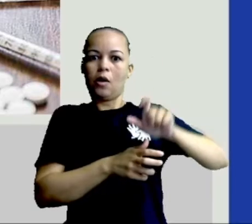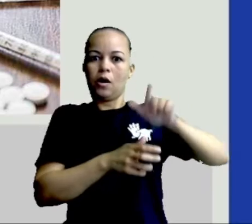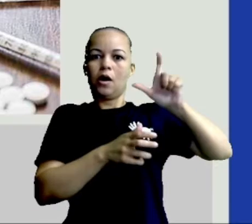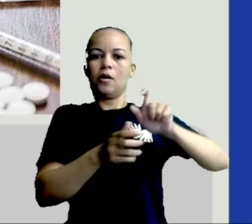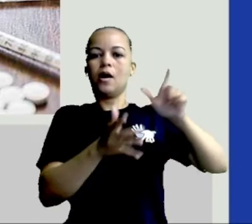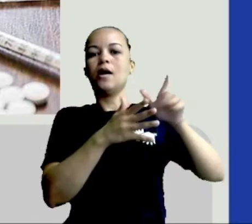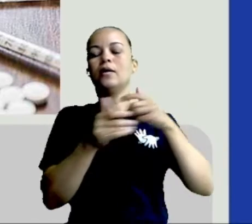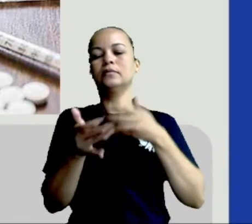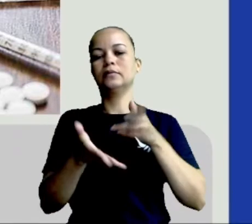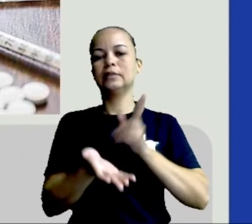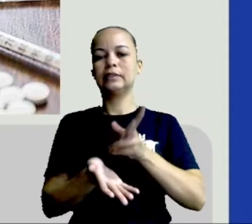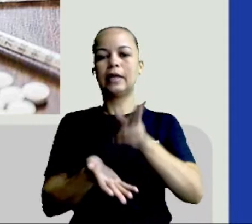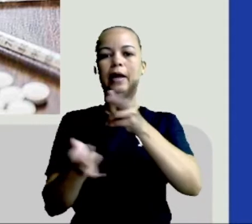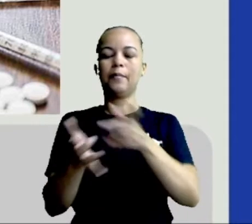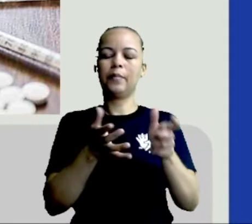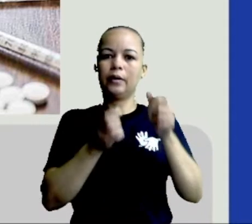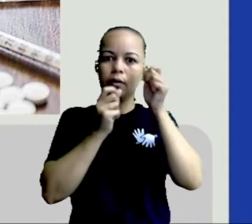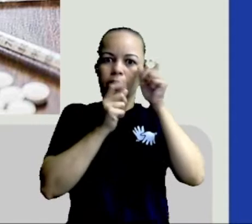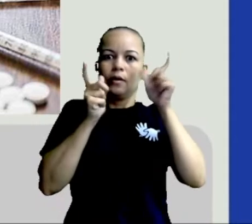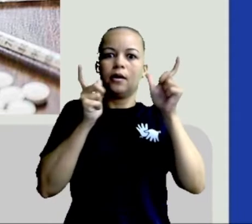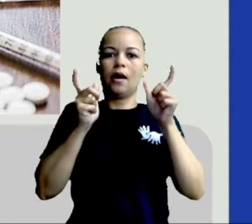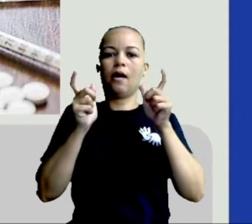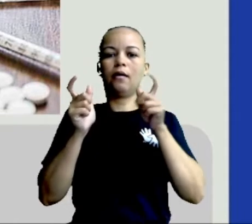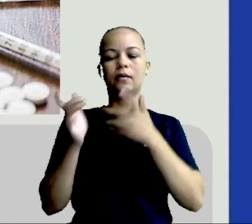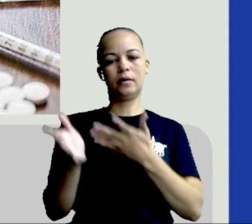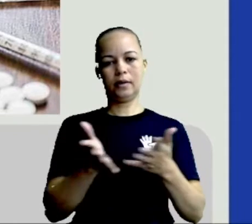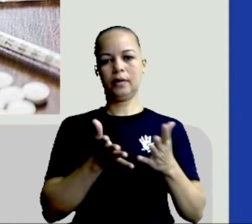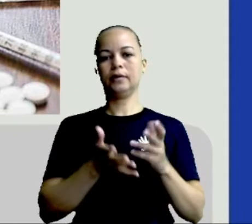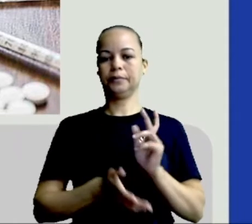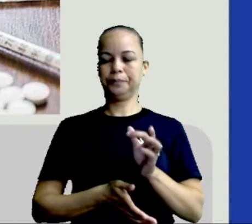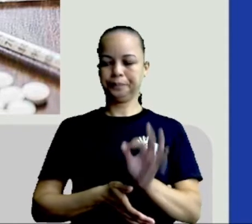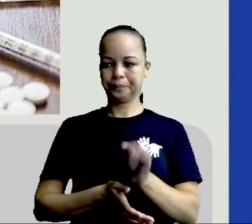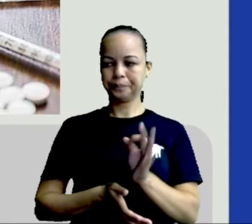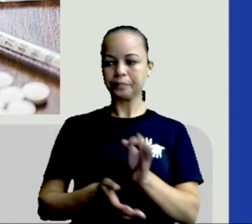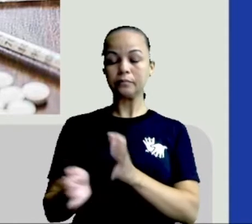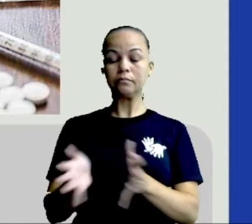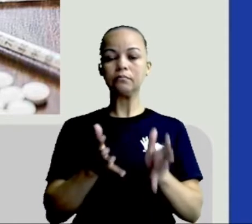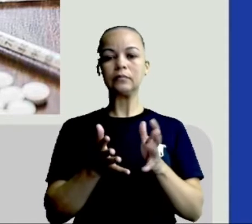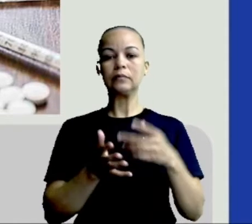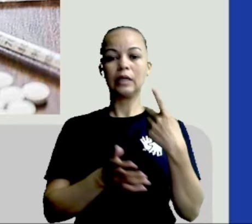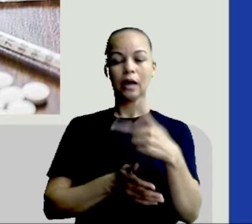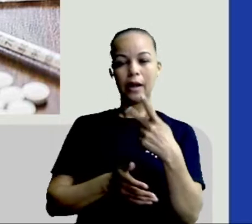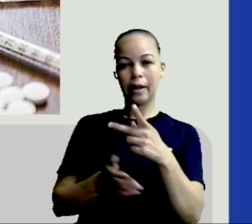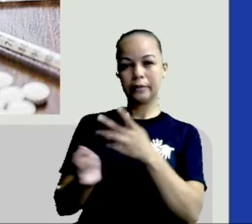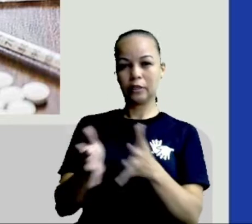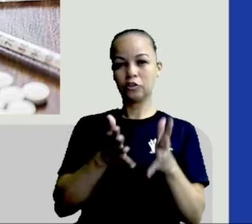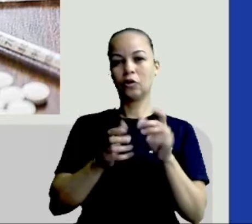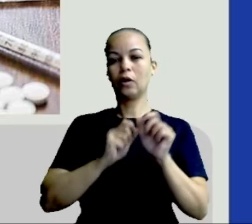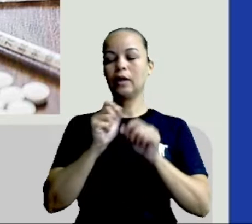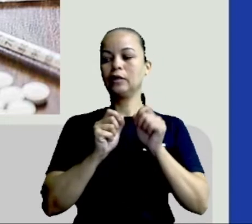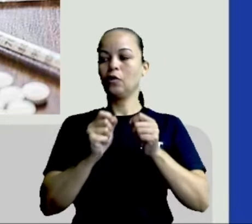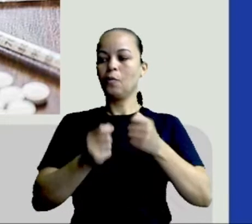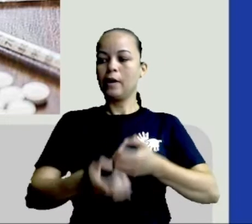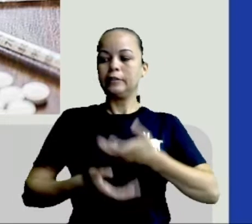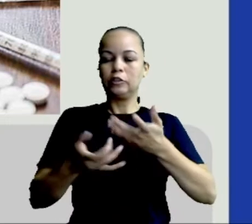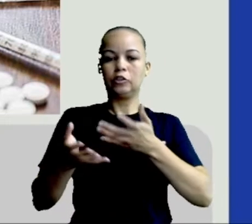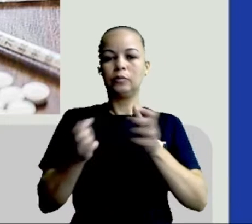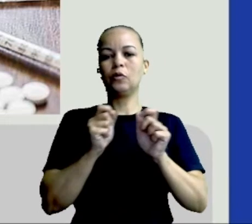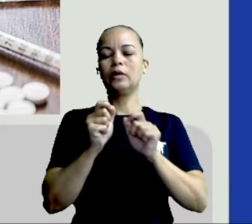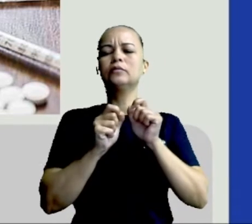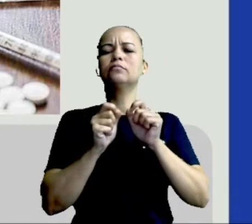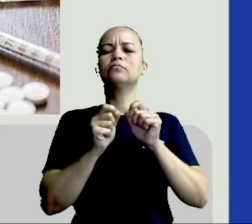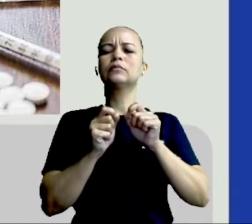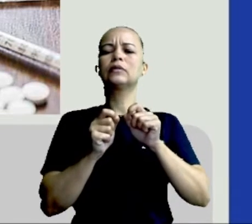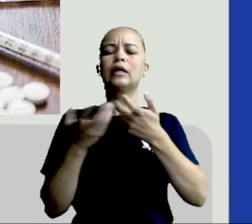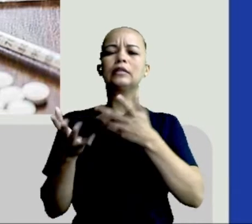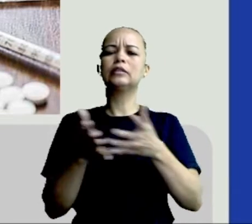estado sempre de alerta, certo? E essas drogas, classificadas como as estimulantes, grande